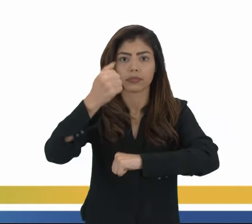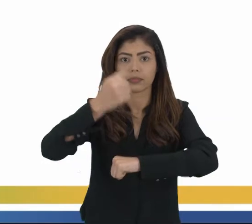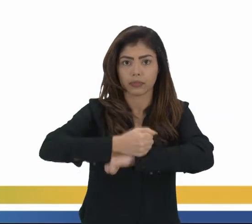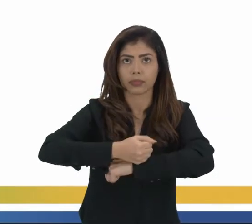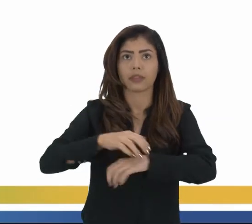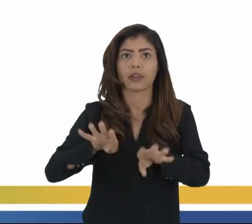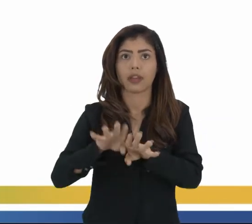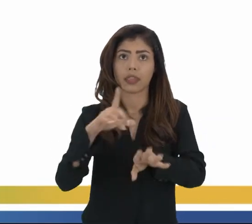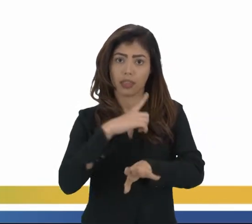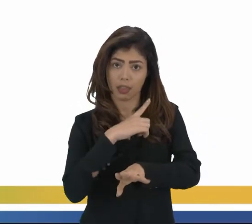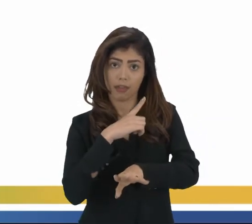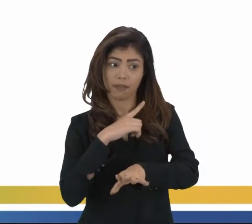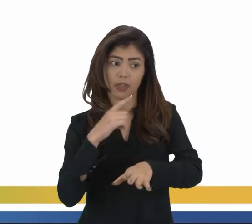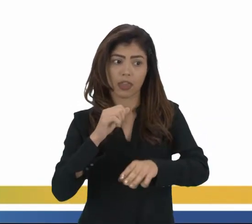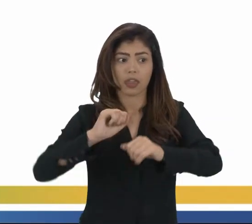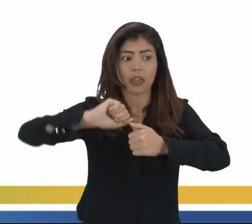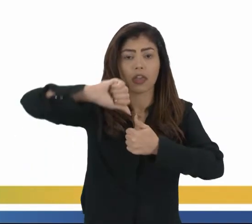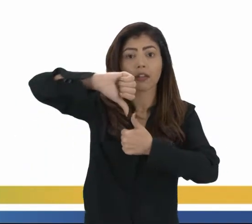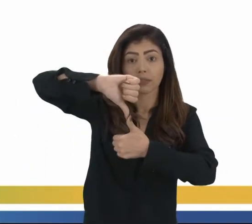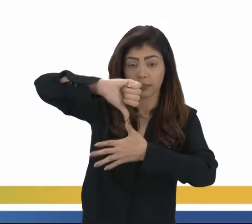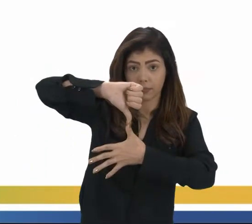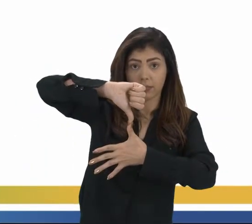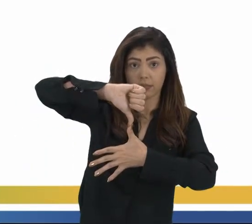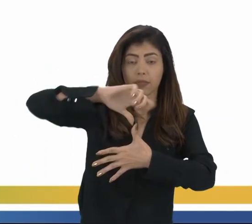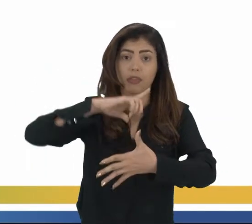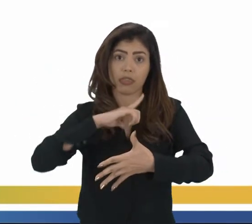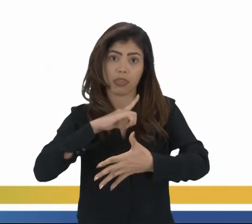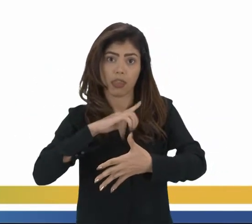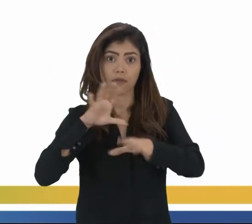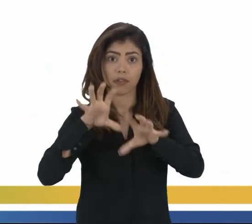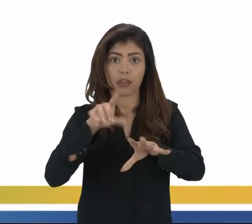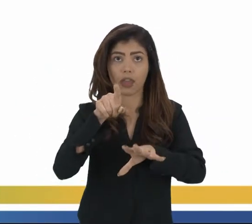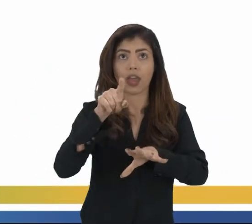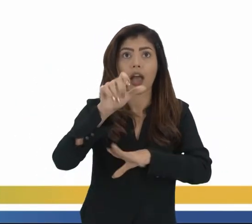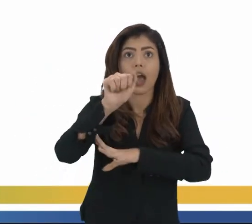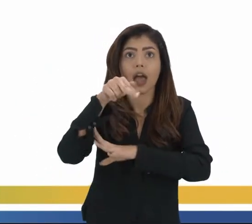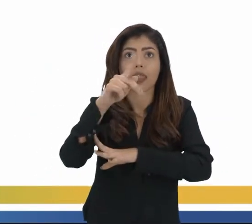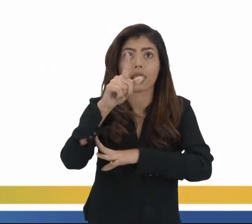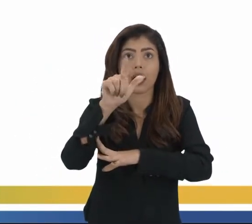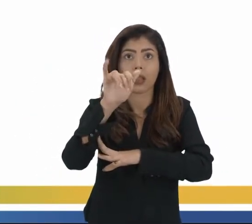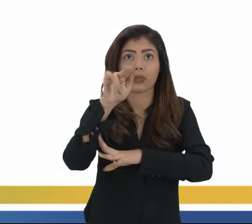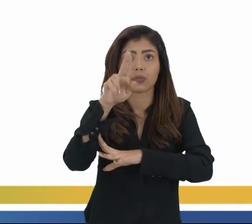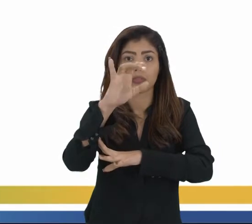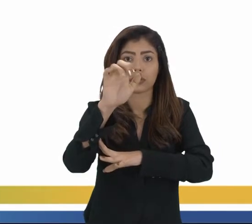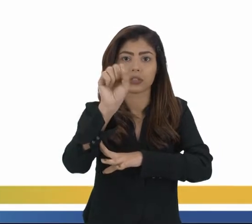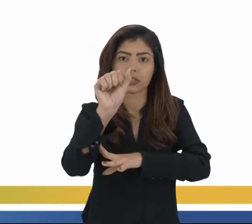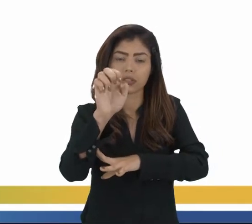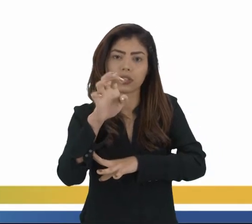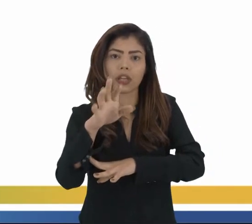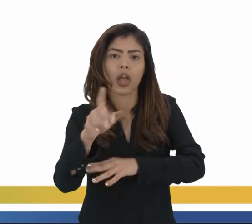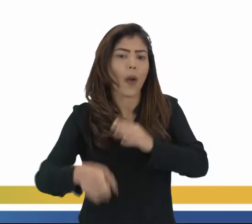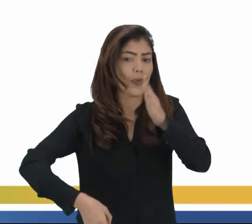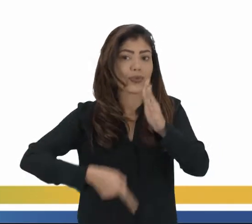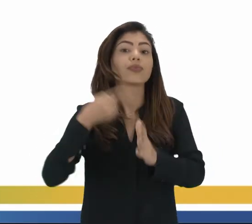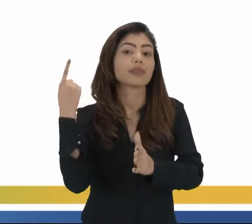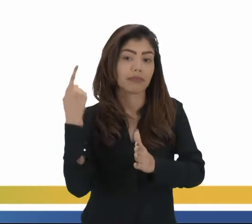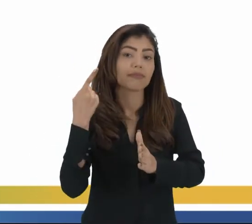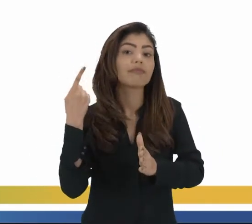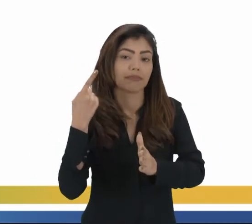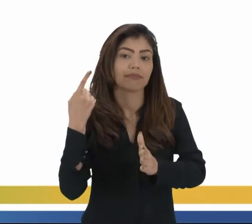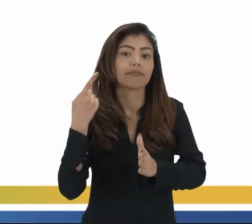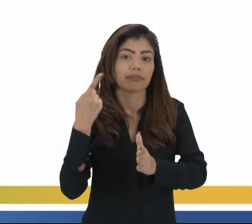região da América do Sul, se deu basicamente por andaluzes. Os andaluzes foram os